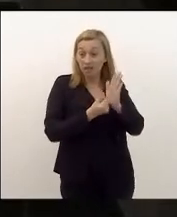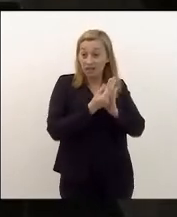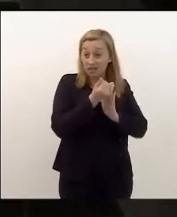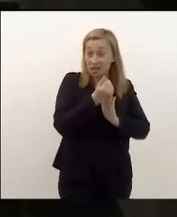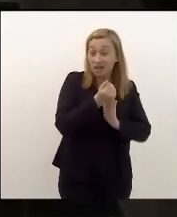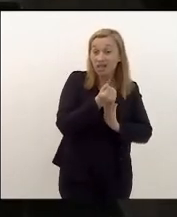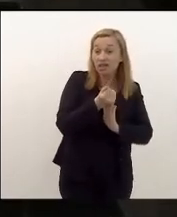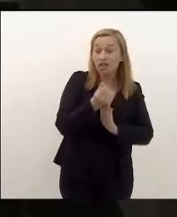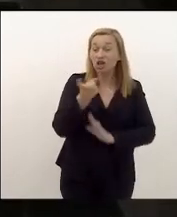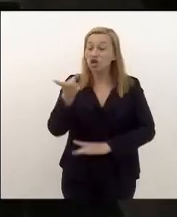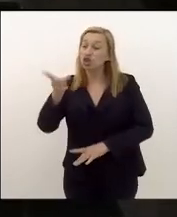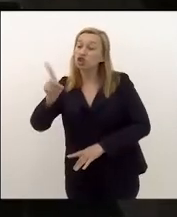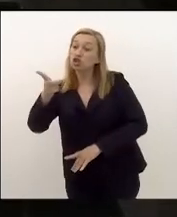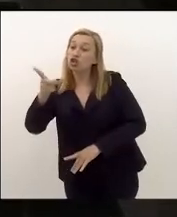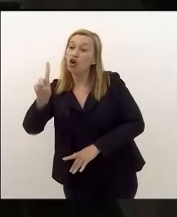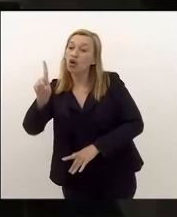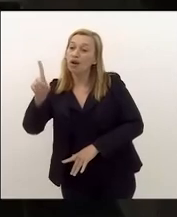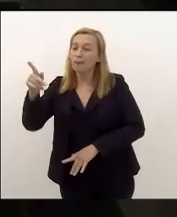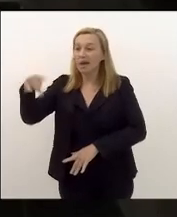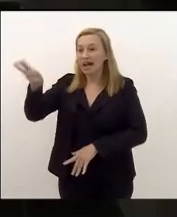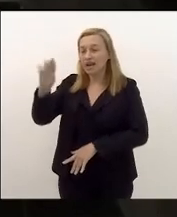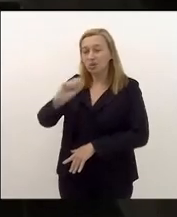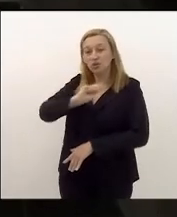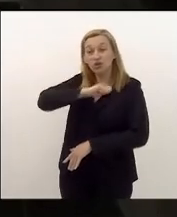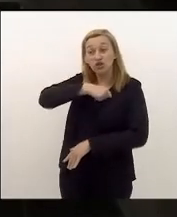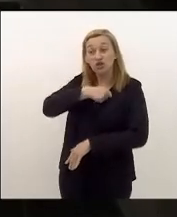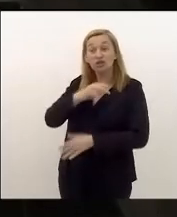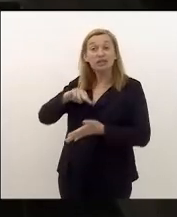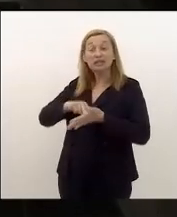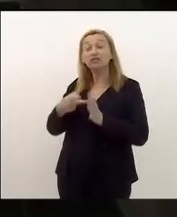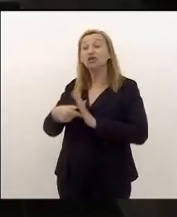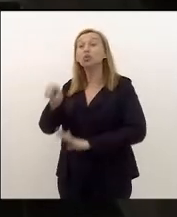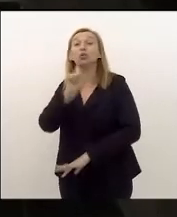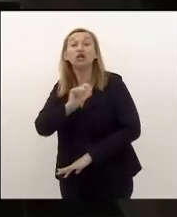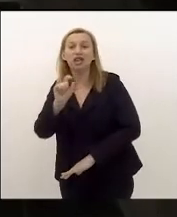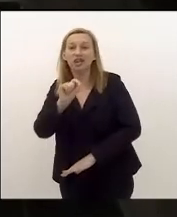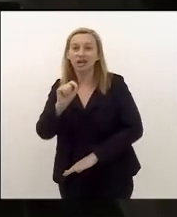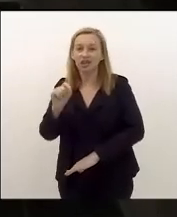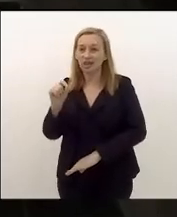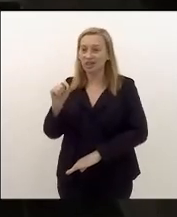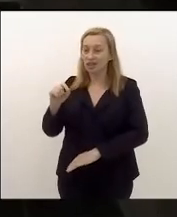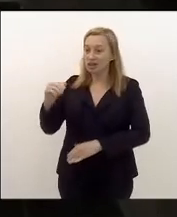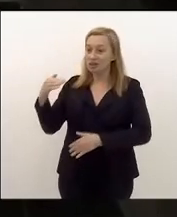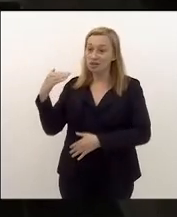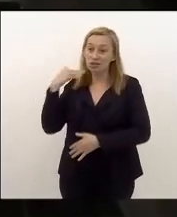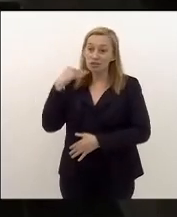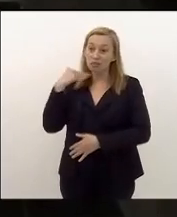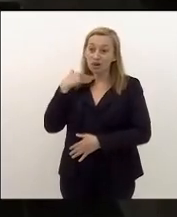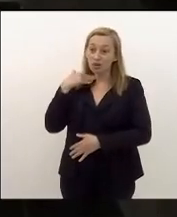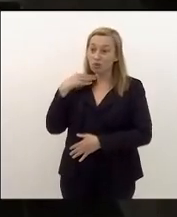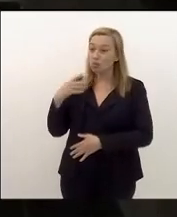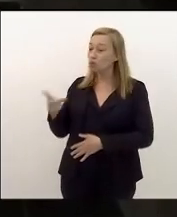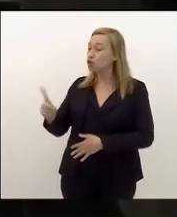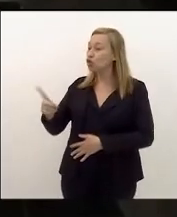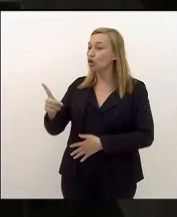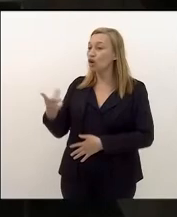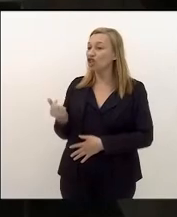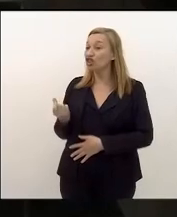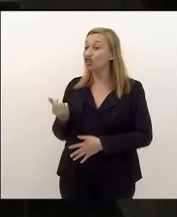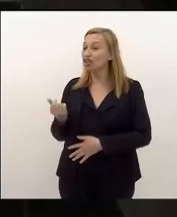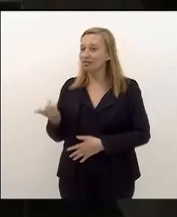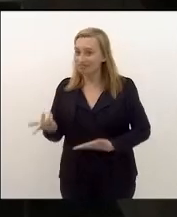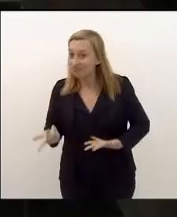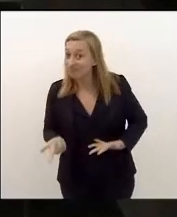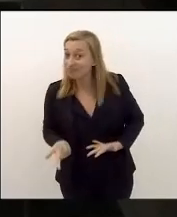em dólar em paraíso fiscal. Quer dizer, a sua poupança está guardada em dólar. Por via